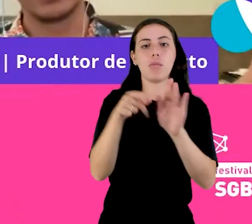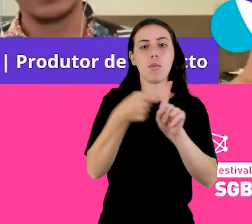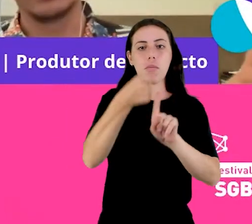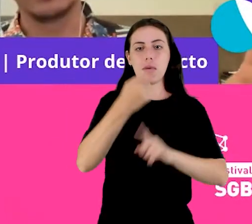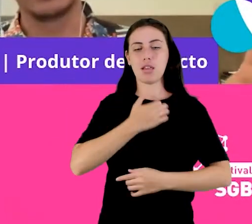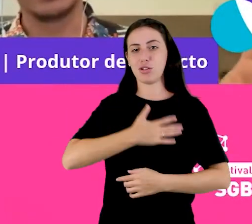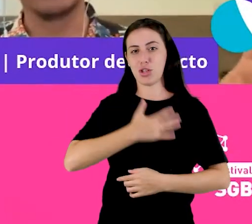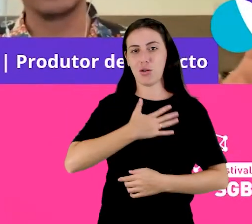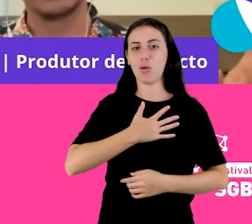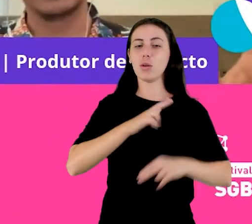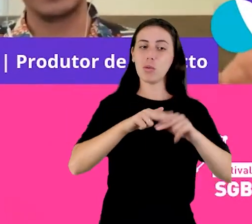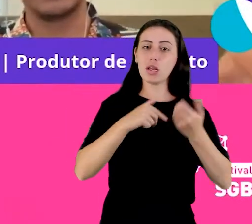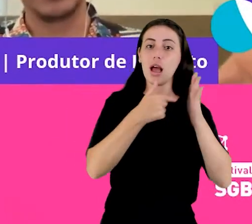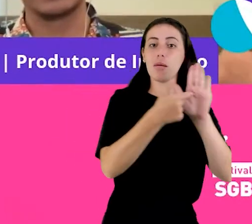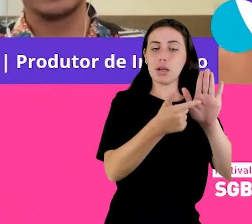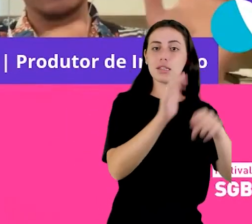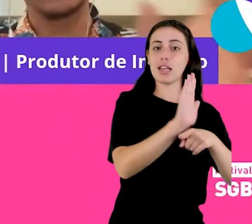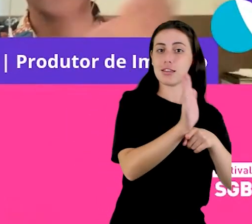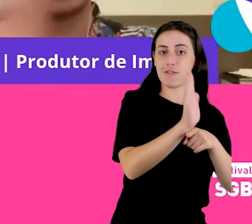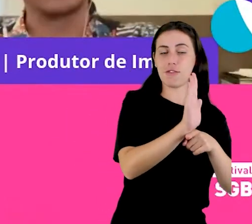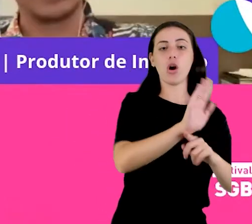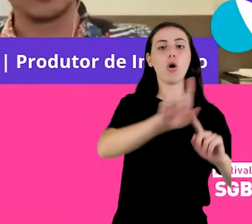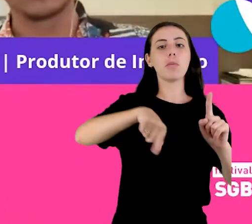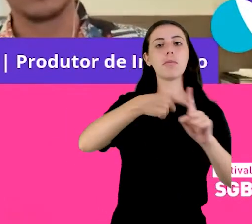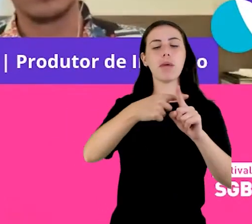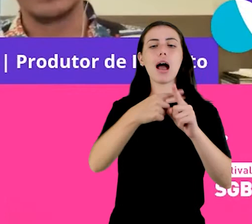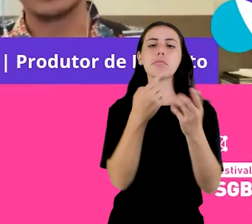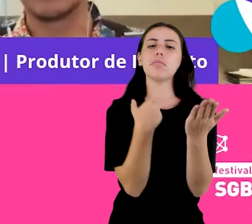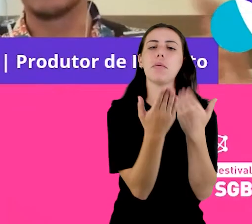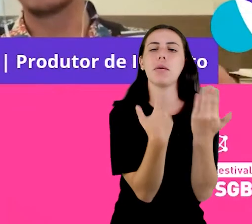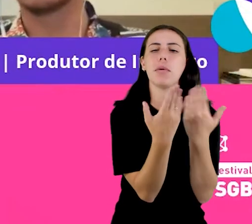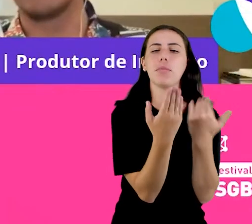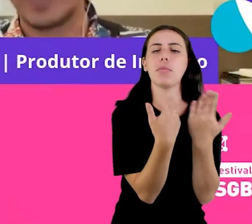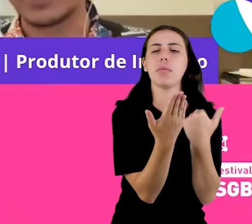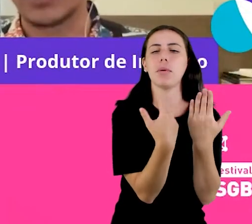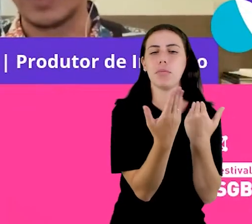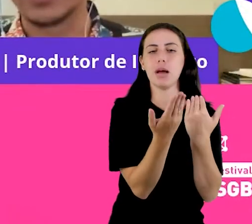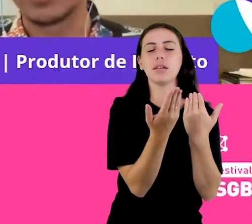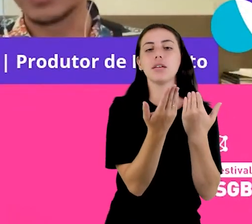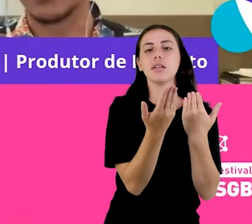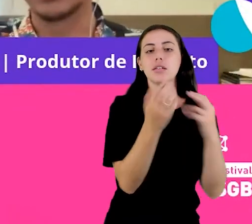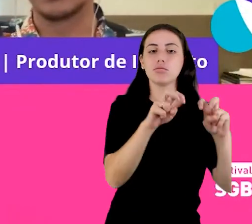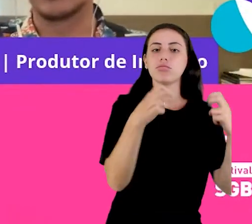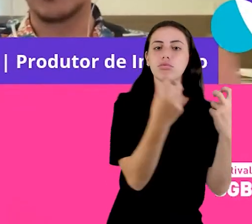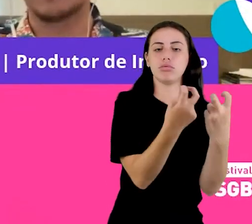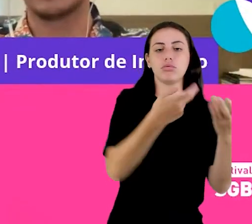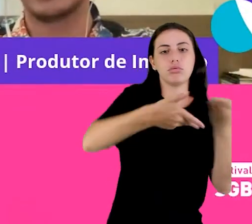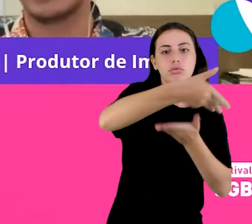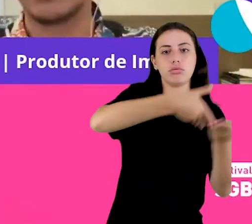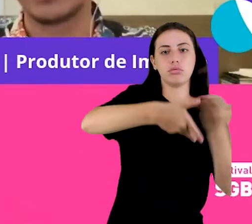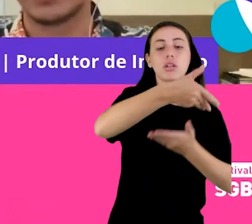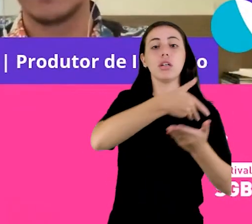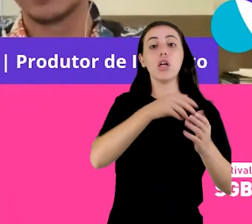sessões durante 3 semanas, assim, em agosto, e a gente promoveu umas conversas sobre isso. A gente chamou de Manual